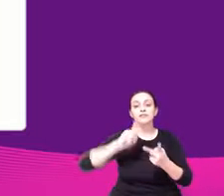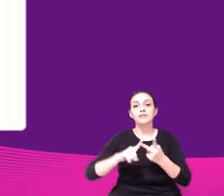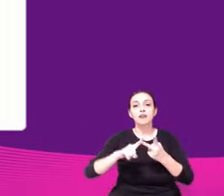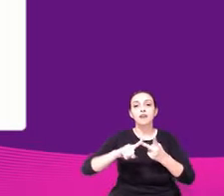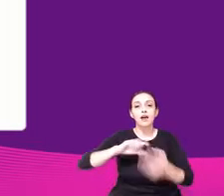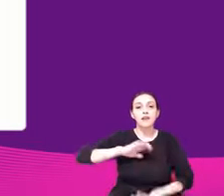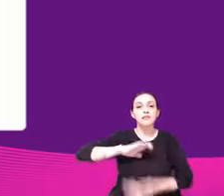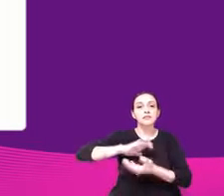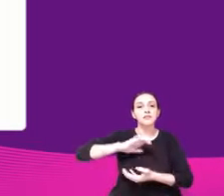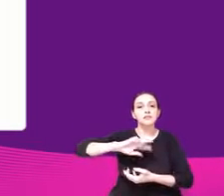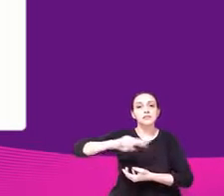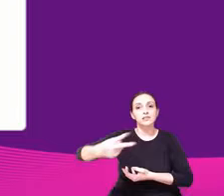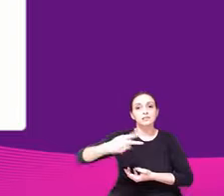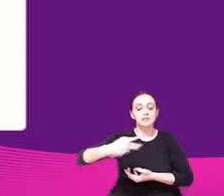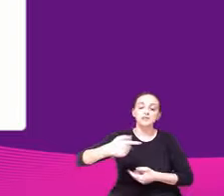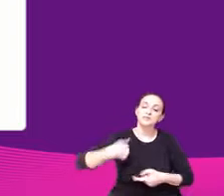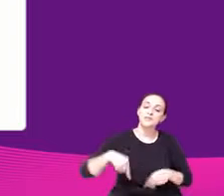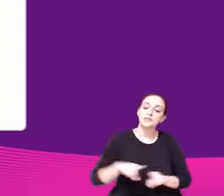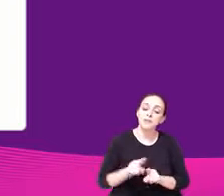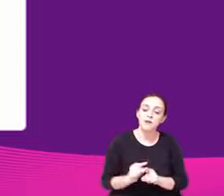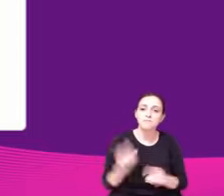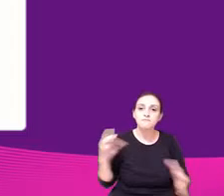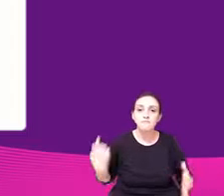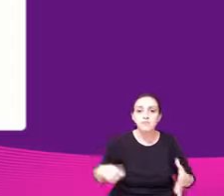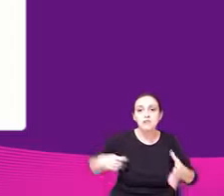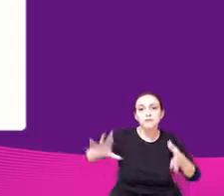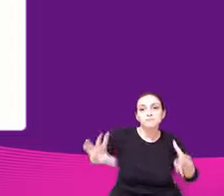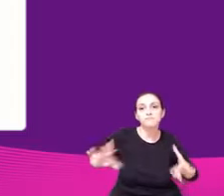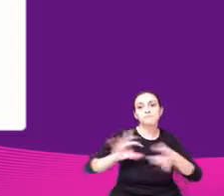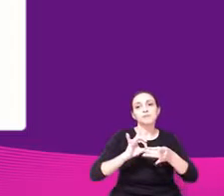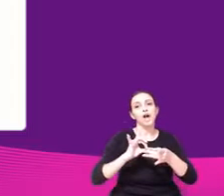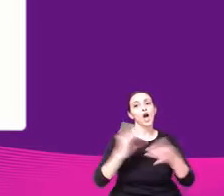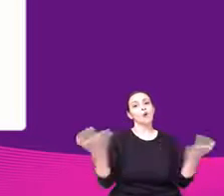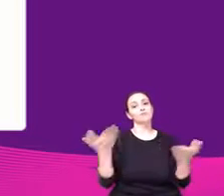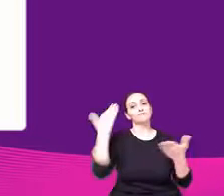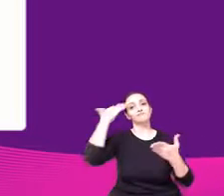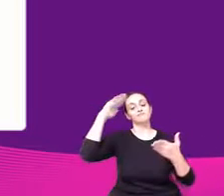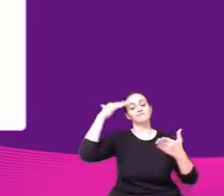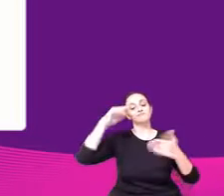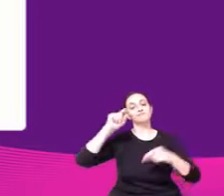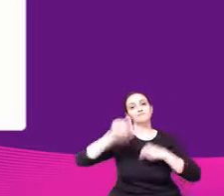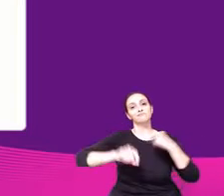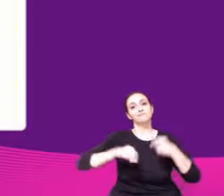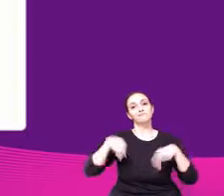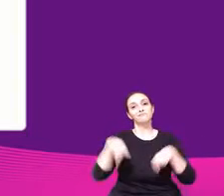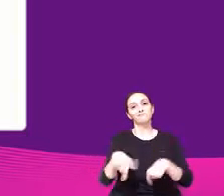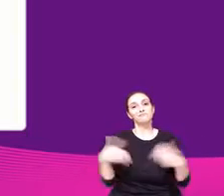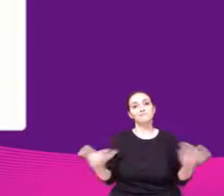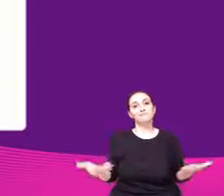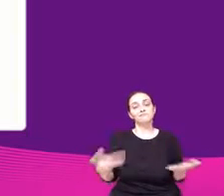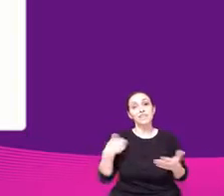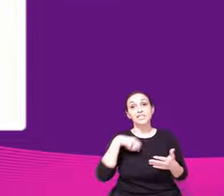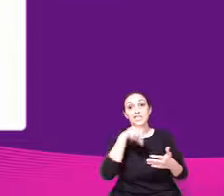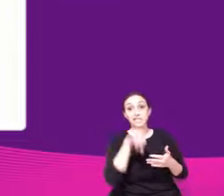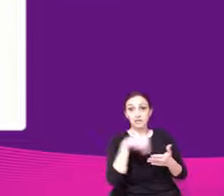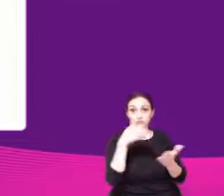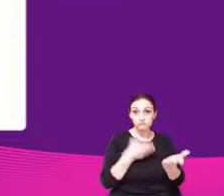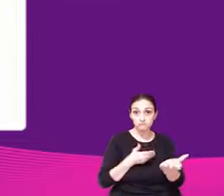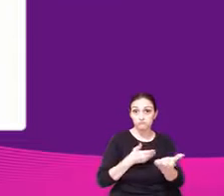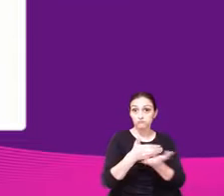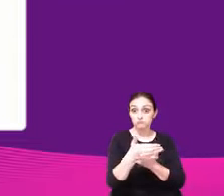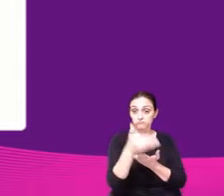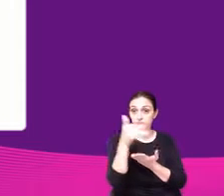com as outras. Mas realmente, né, a gente entende hoje, né, que quando você inicia